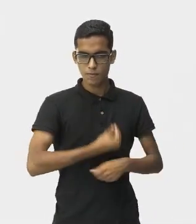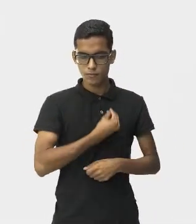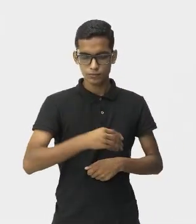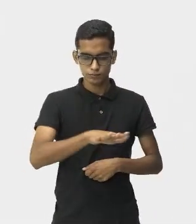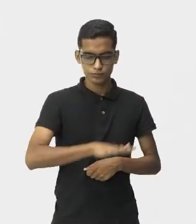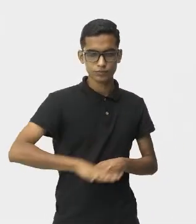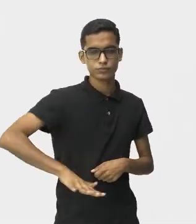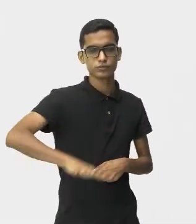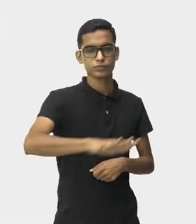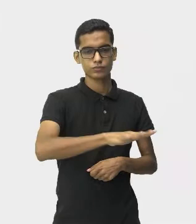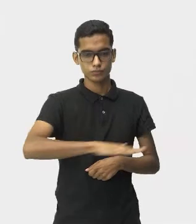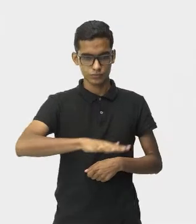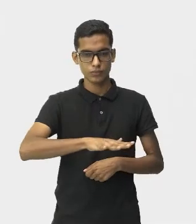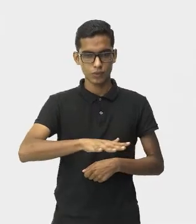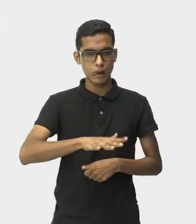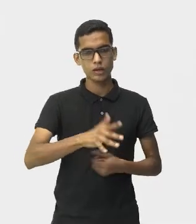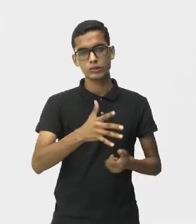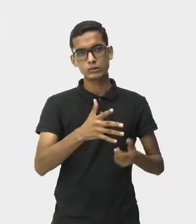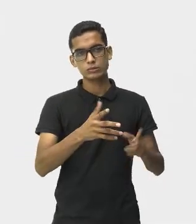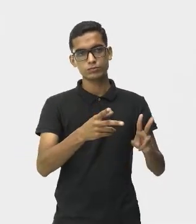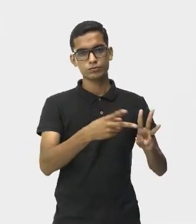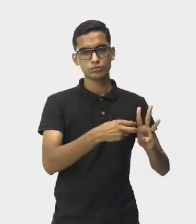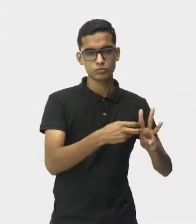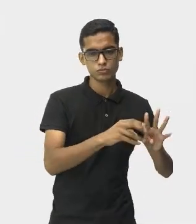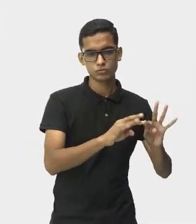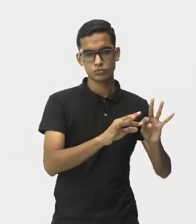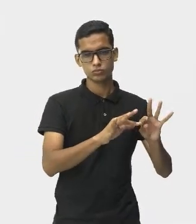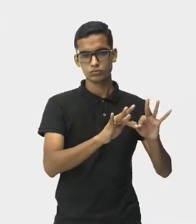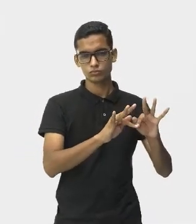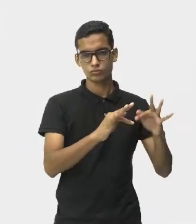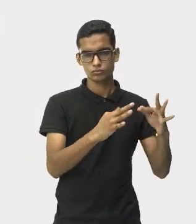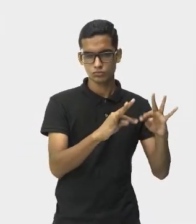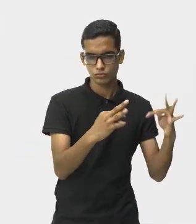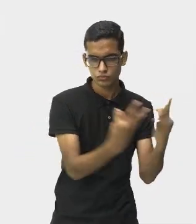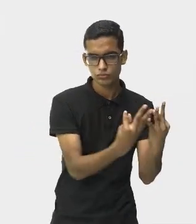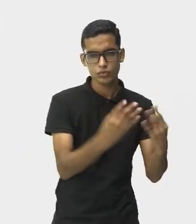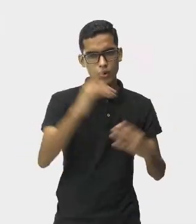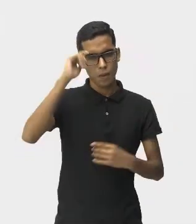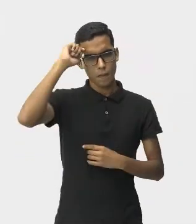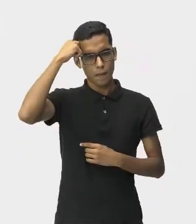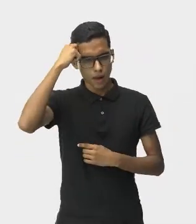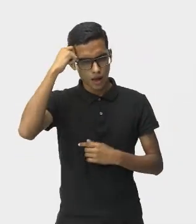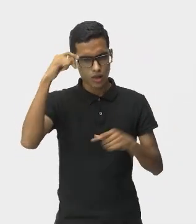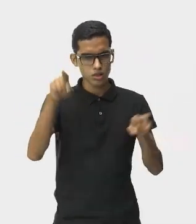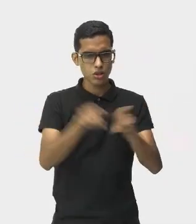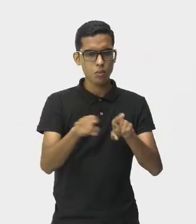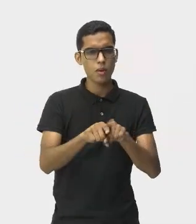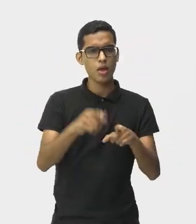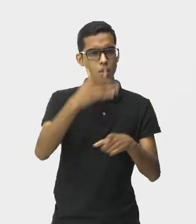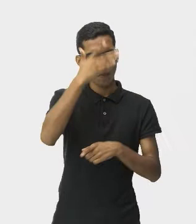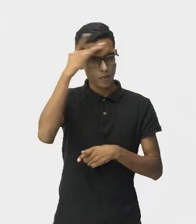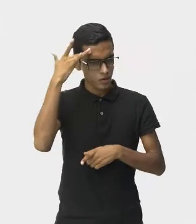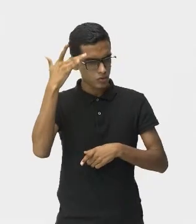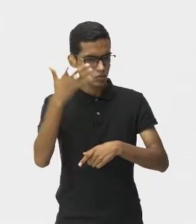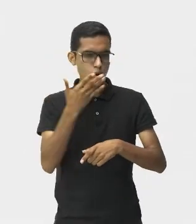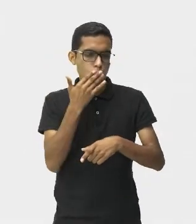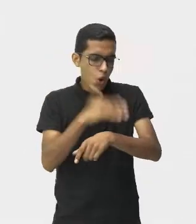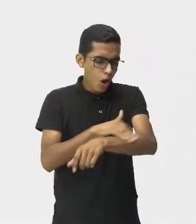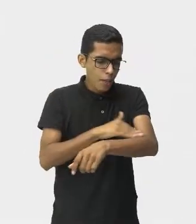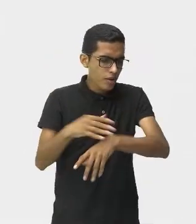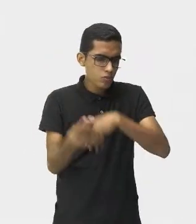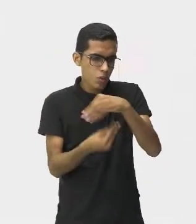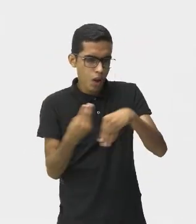nativa da região, ou seja, índios aldeados, pretos forros, mestiços que deveriam trabalhar apenas uma parte do